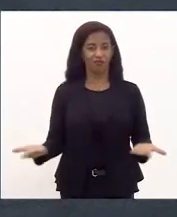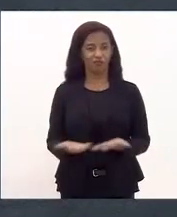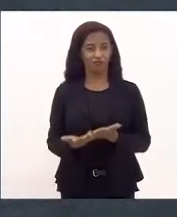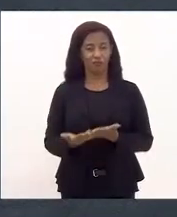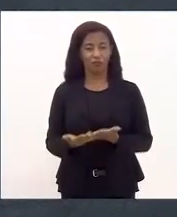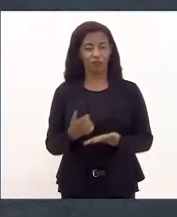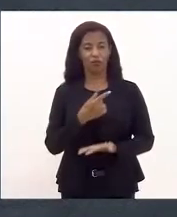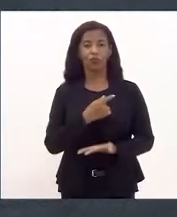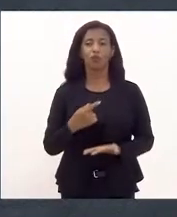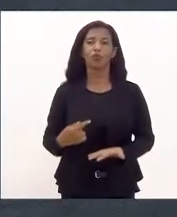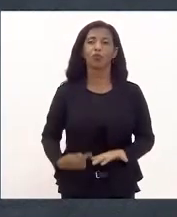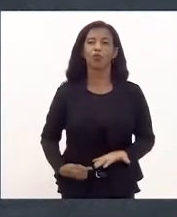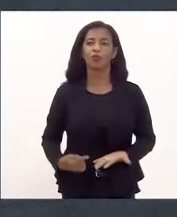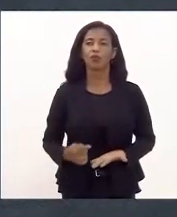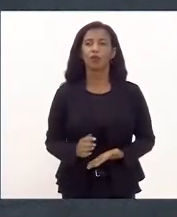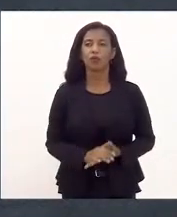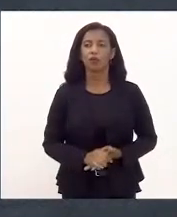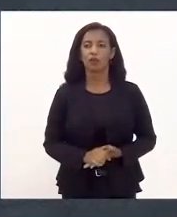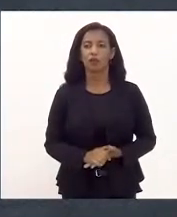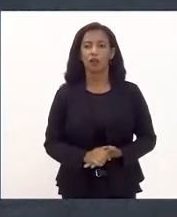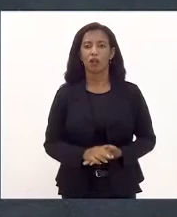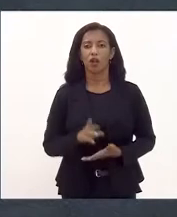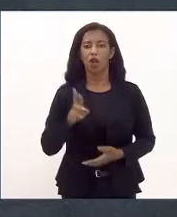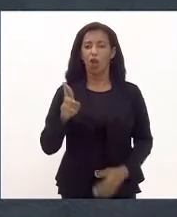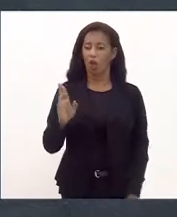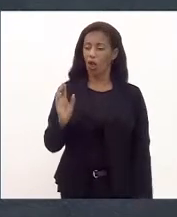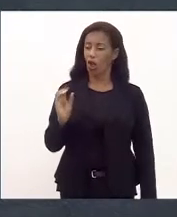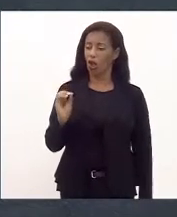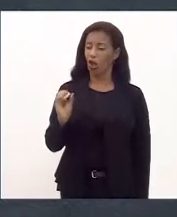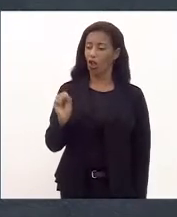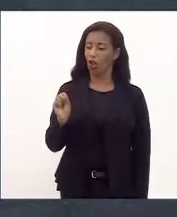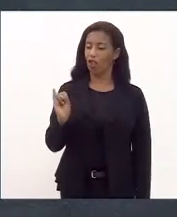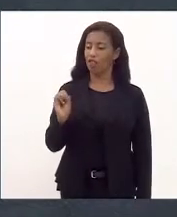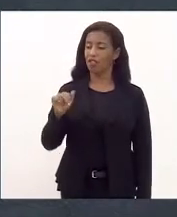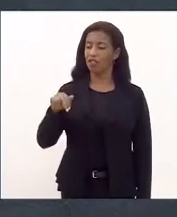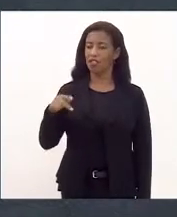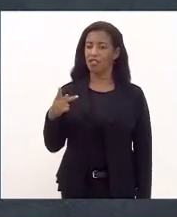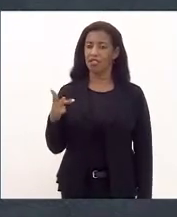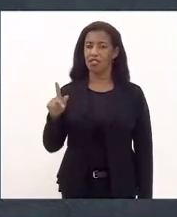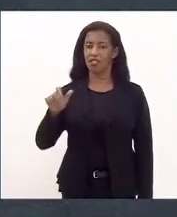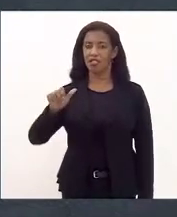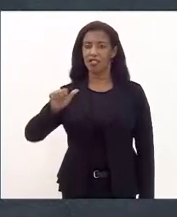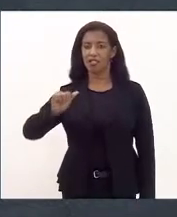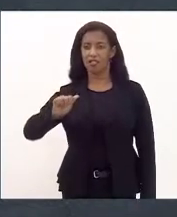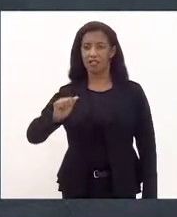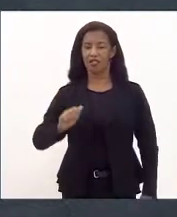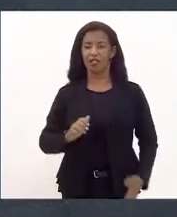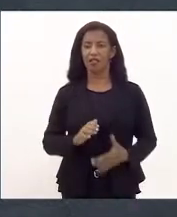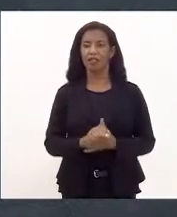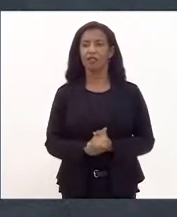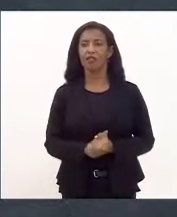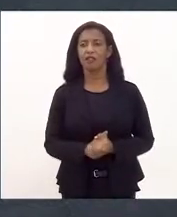no governo da senhora Rosinha, quando o senhor ainda era adolescente,